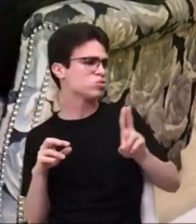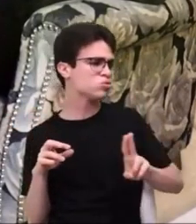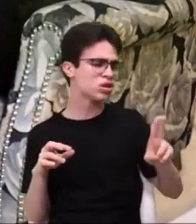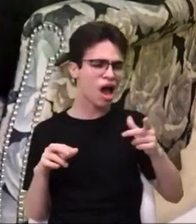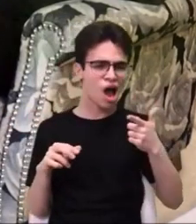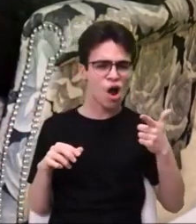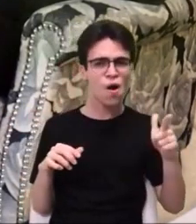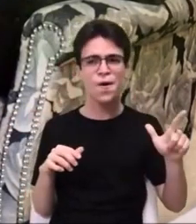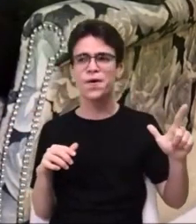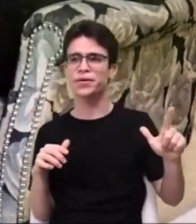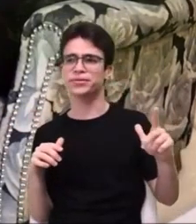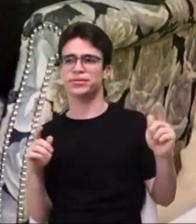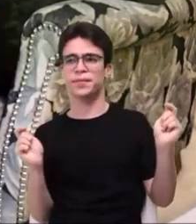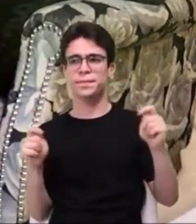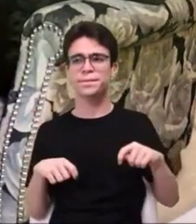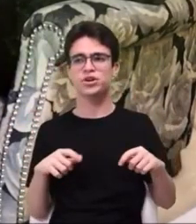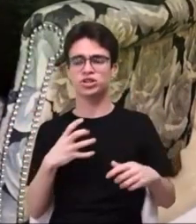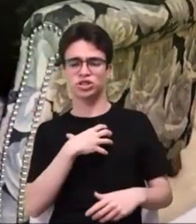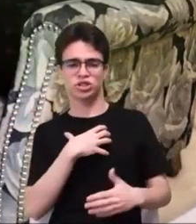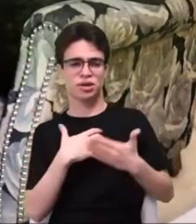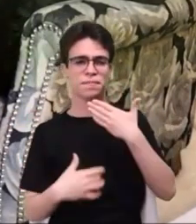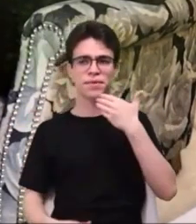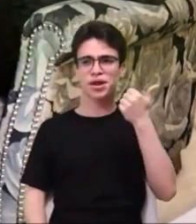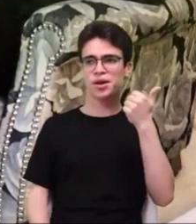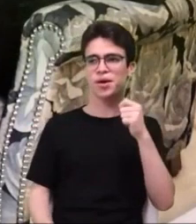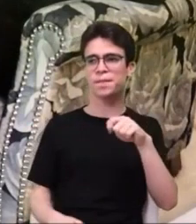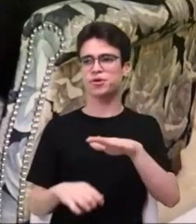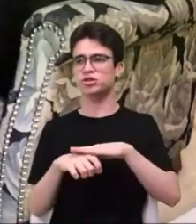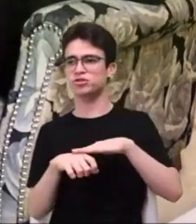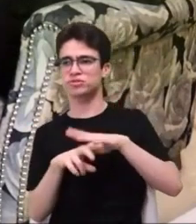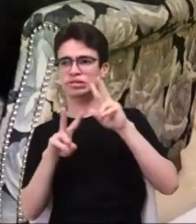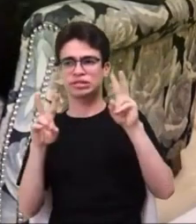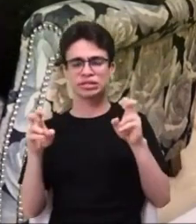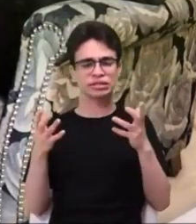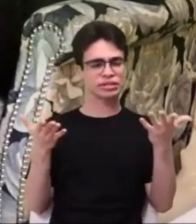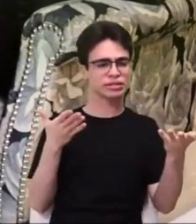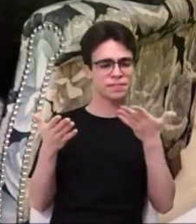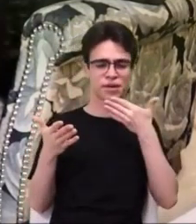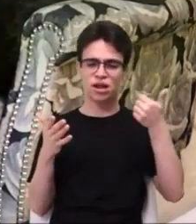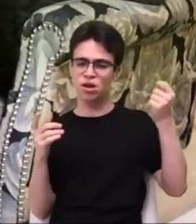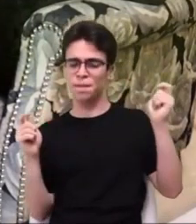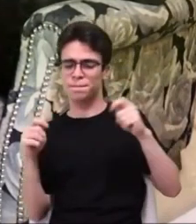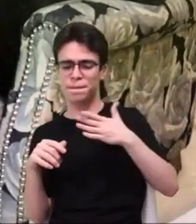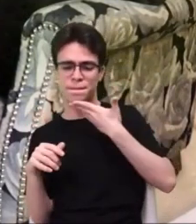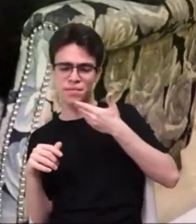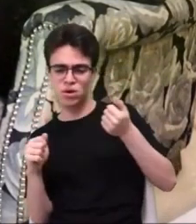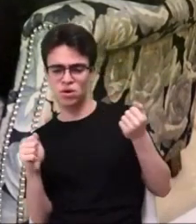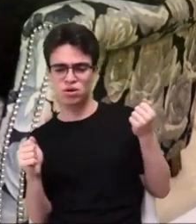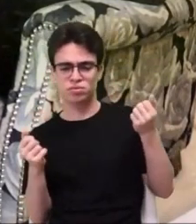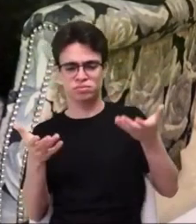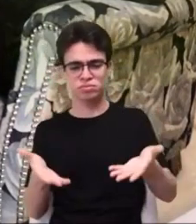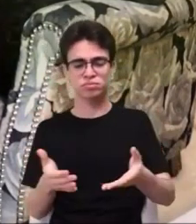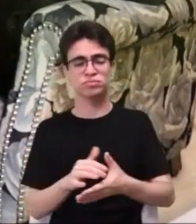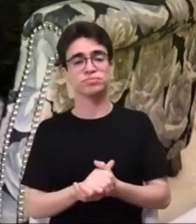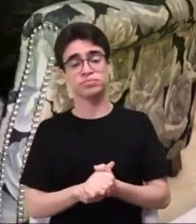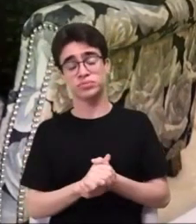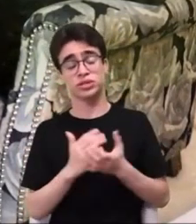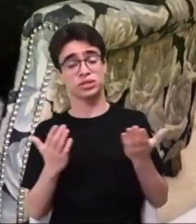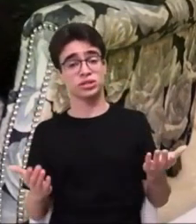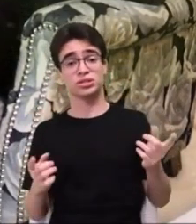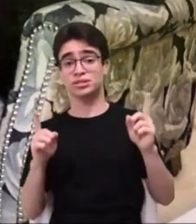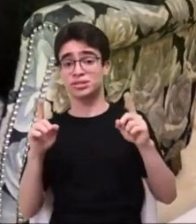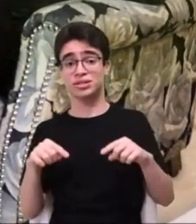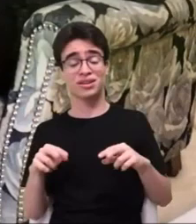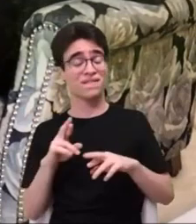aquela outra, porque tem uma abordagem melhor para esse caso do que aquela, tem mais efetividade e assim por diante. Então, é uma